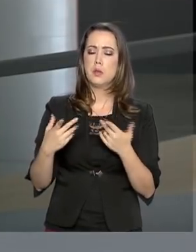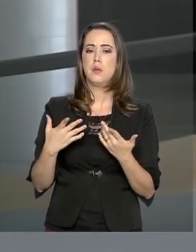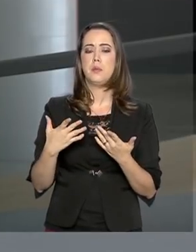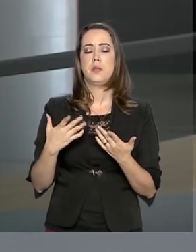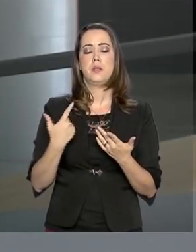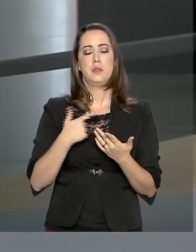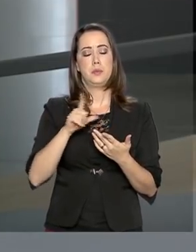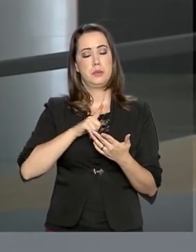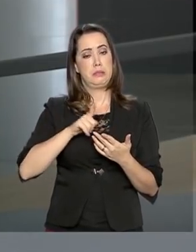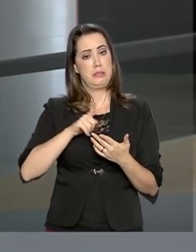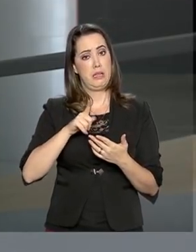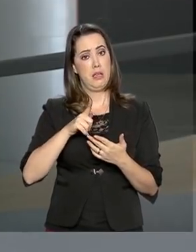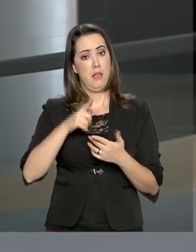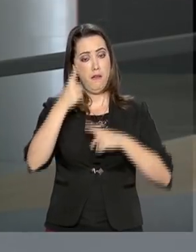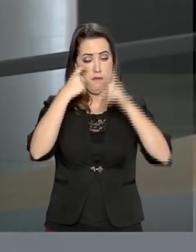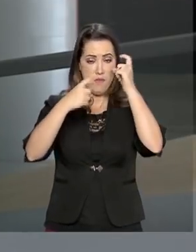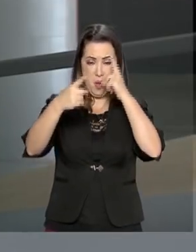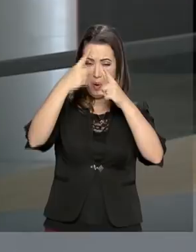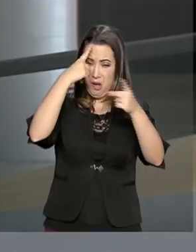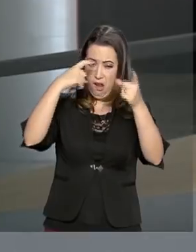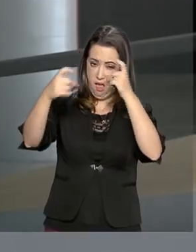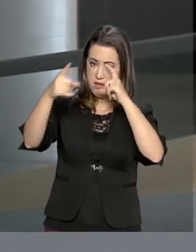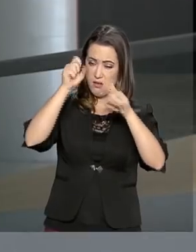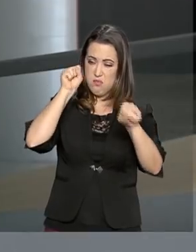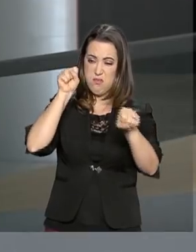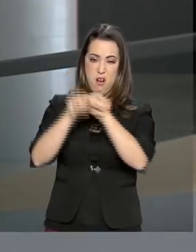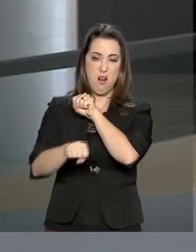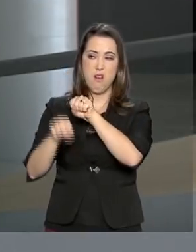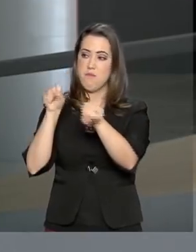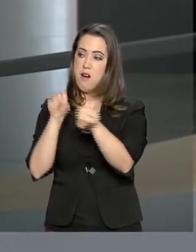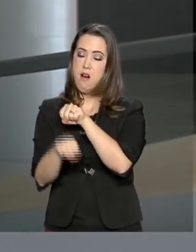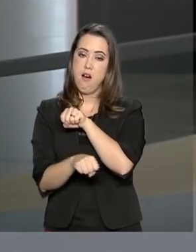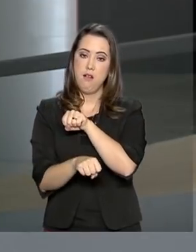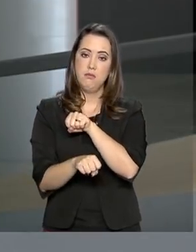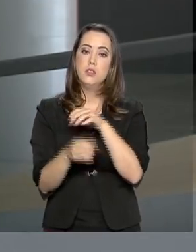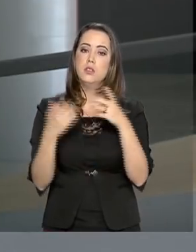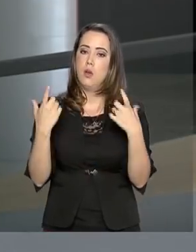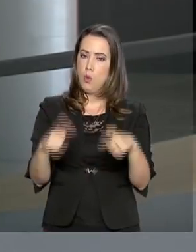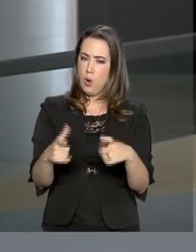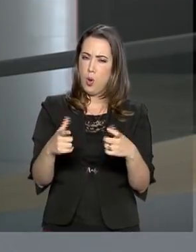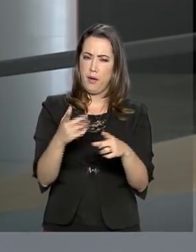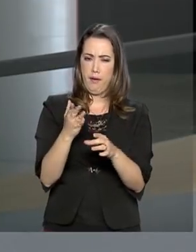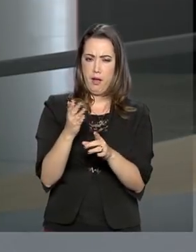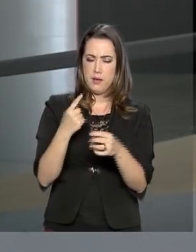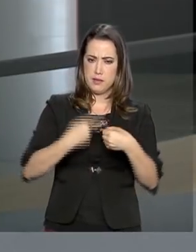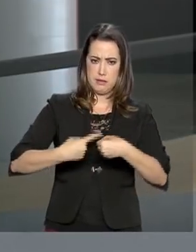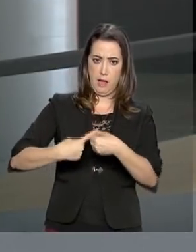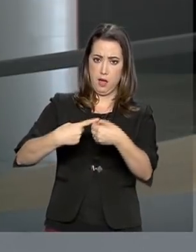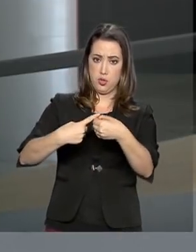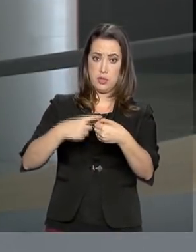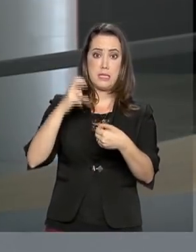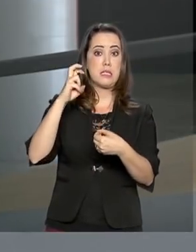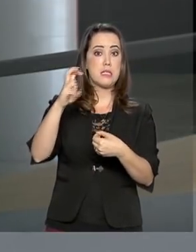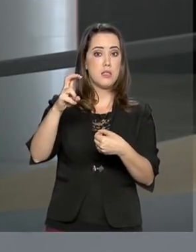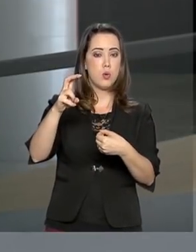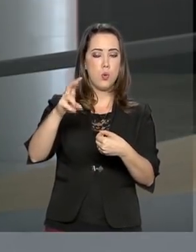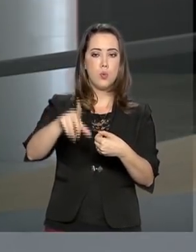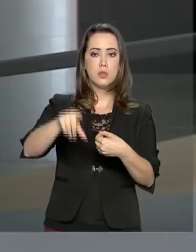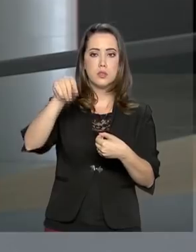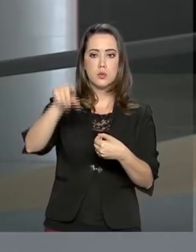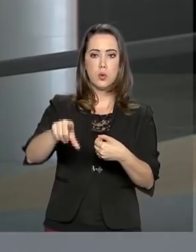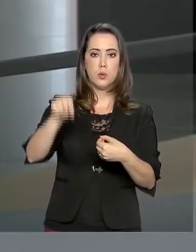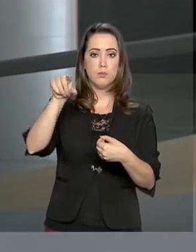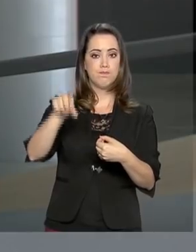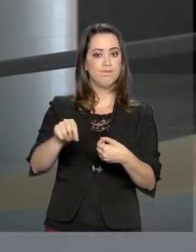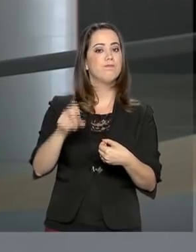índices de violência, de crimes violentos. Nesse projeto piloto, cinco cidades serão selecionadas como